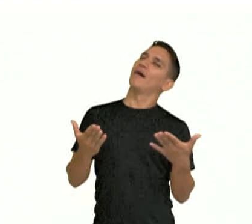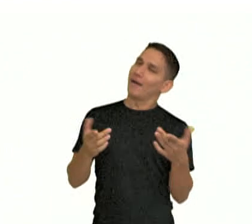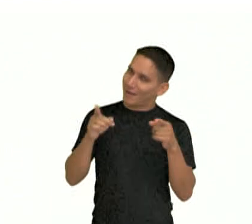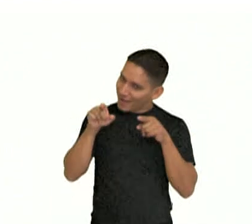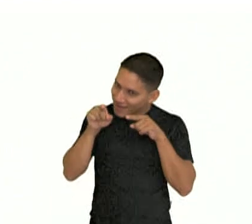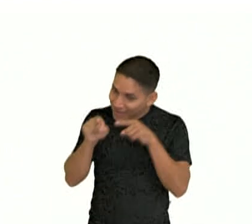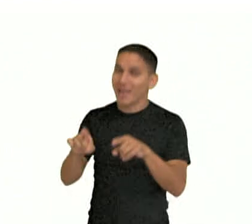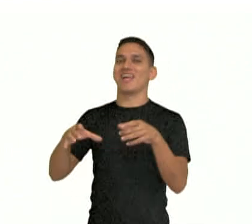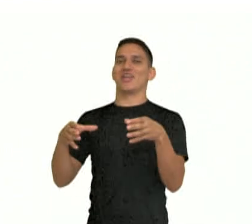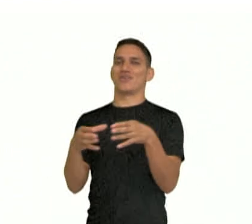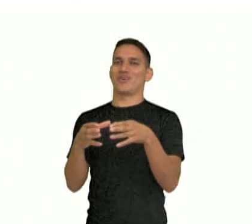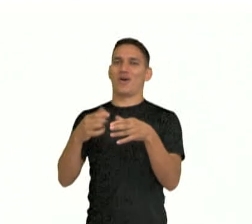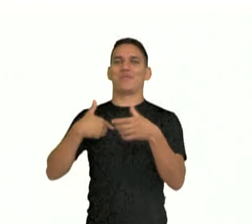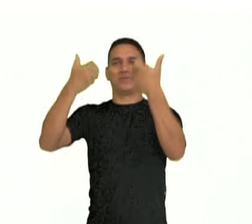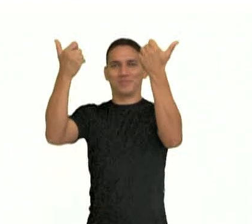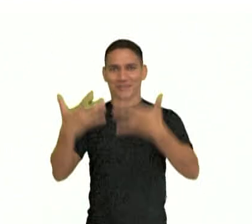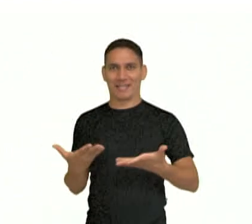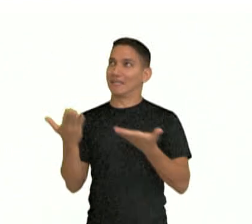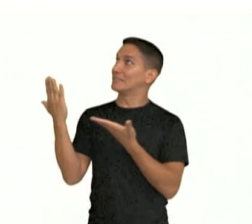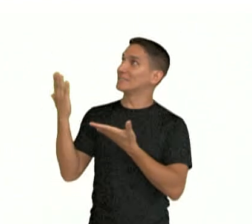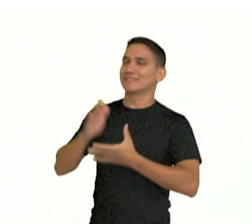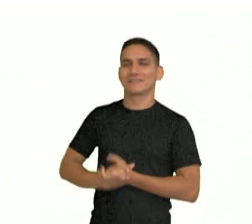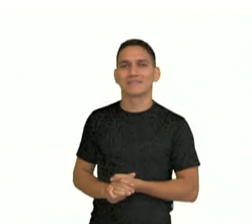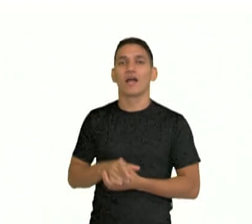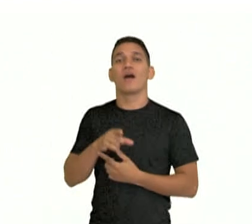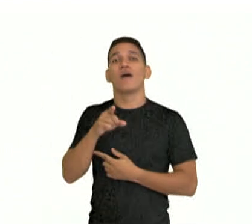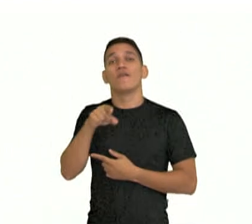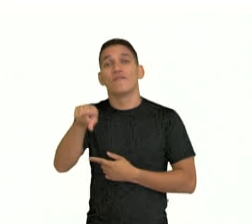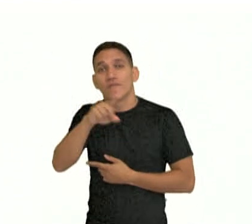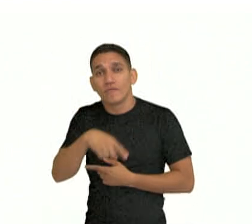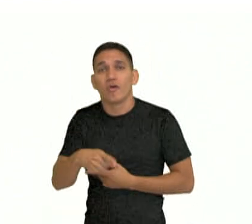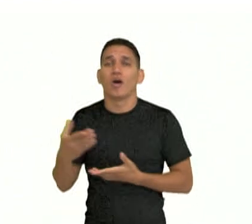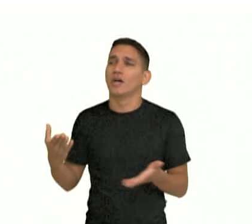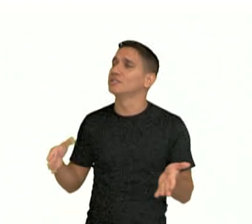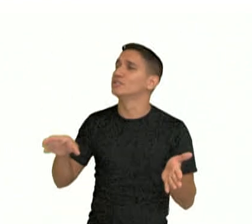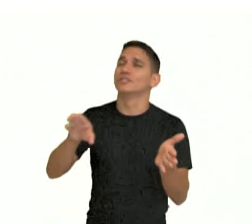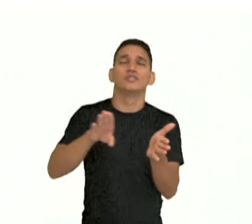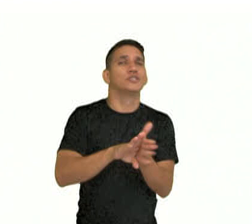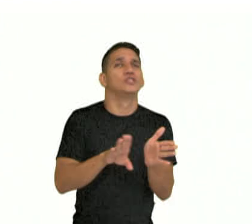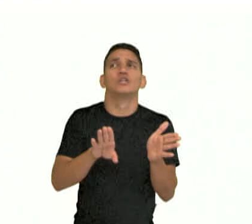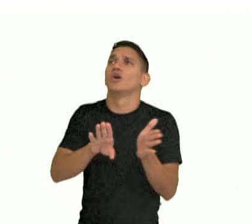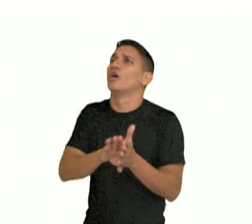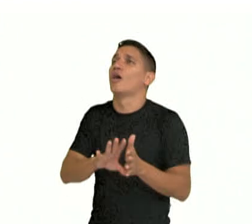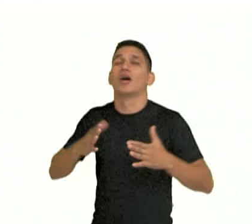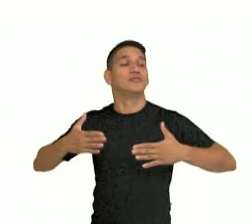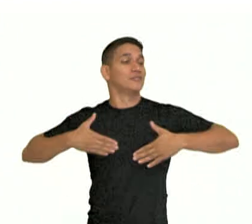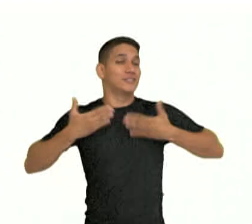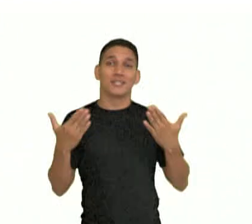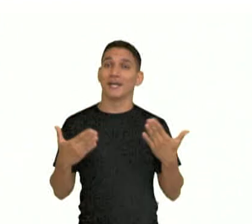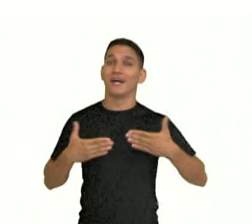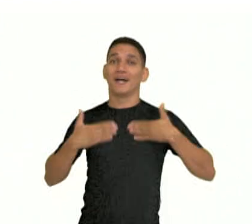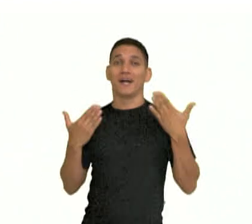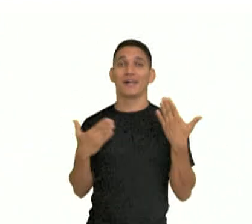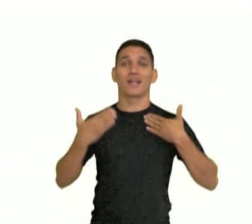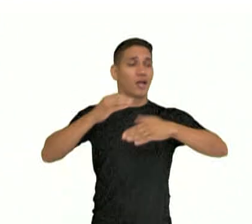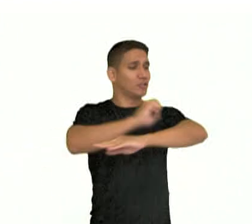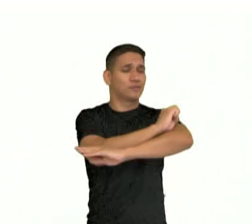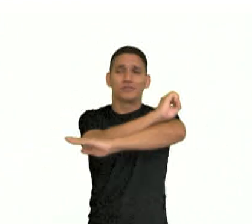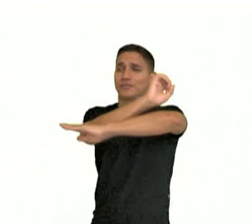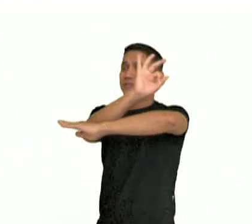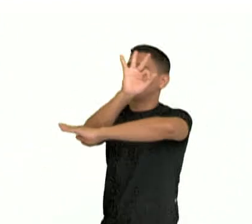é dele que eu tô falando você chegou para alegrar o dia